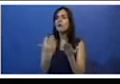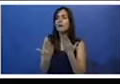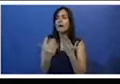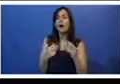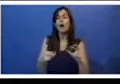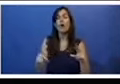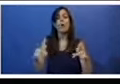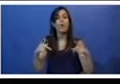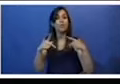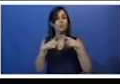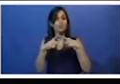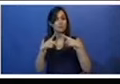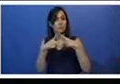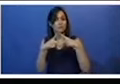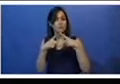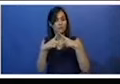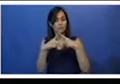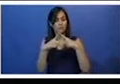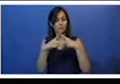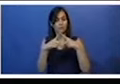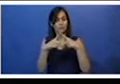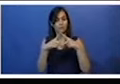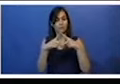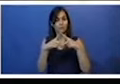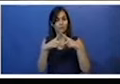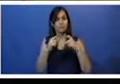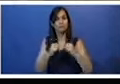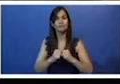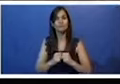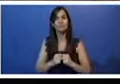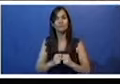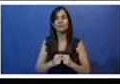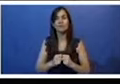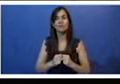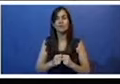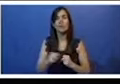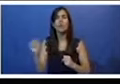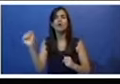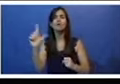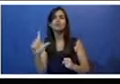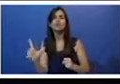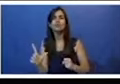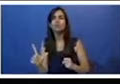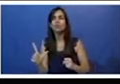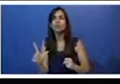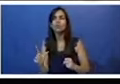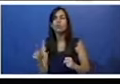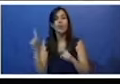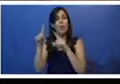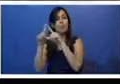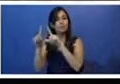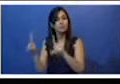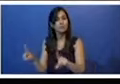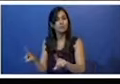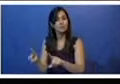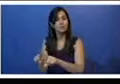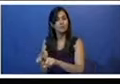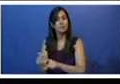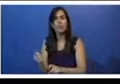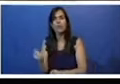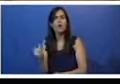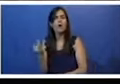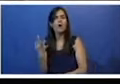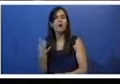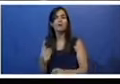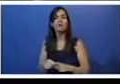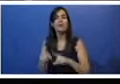losango com o triângulo compare o o azul com o triângulo quantos